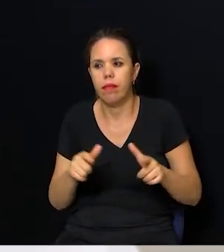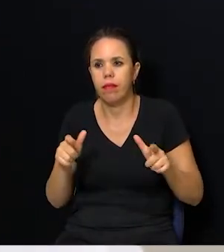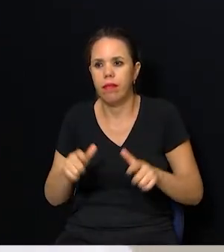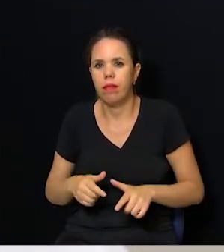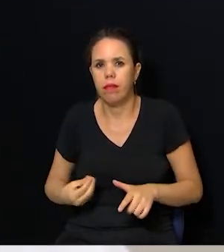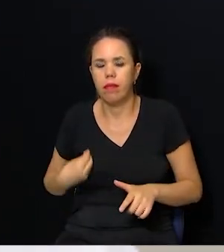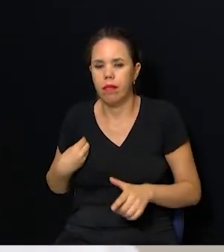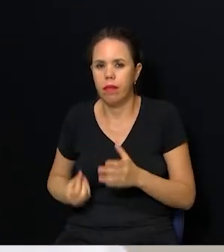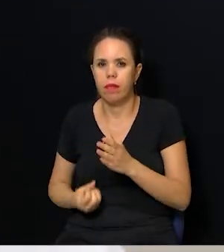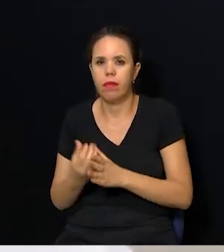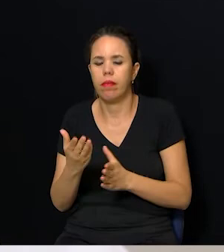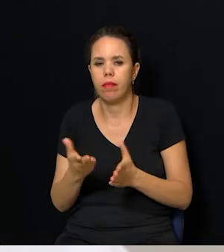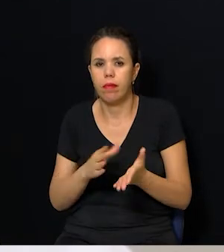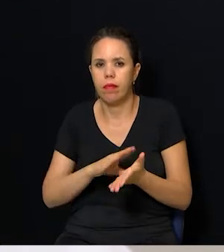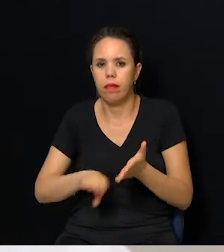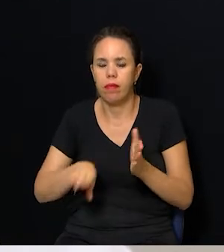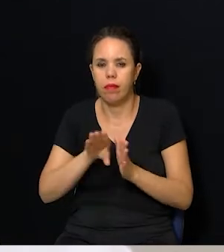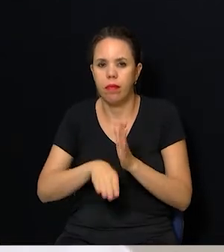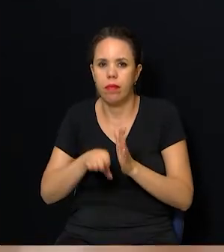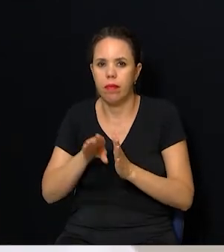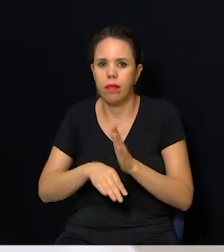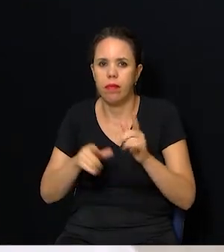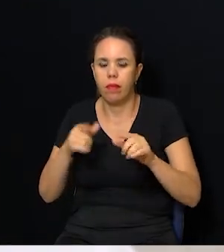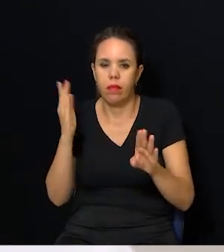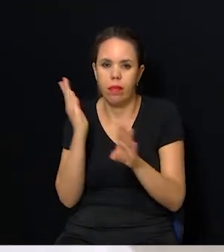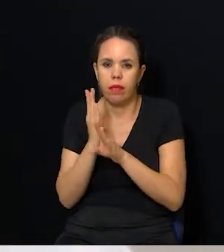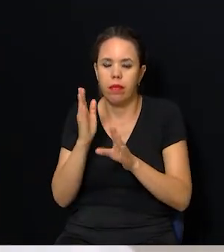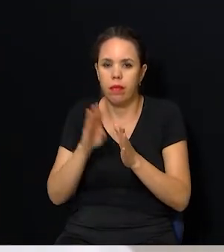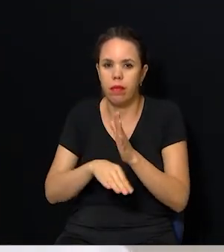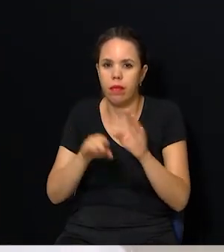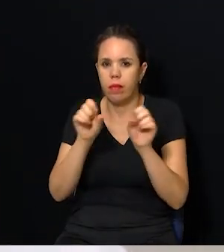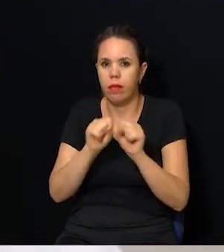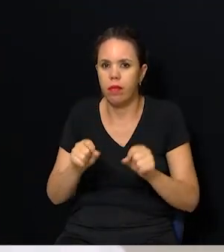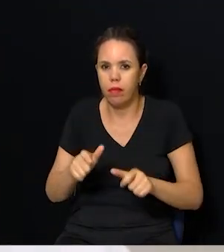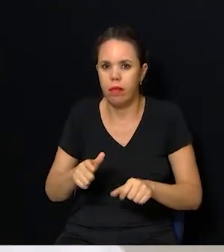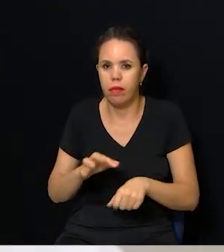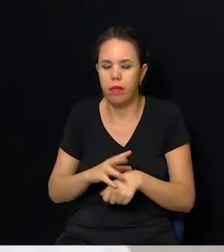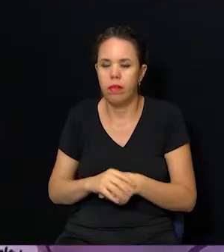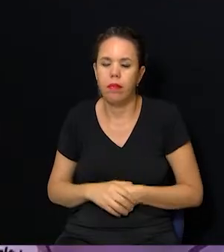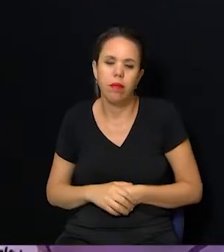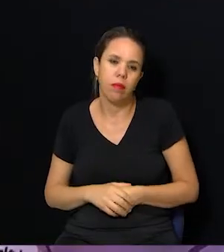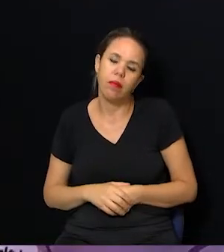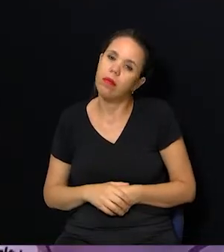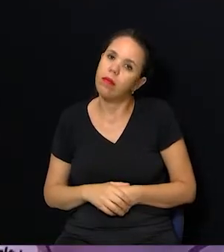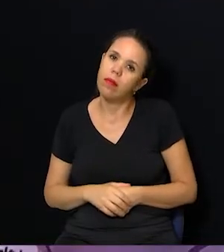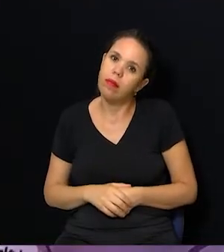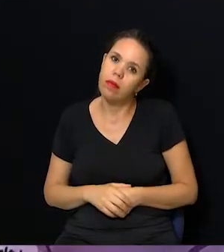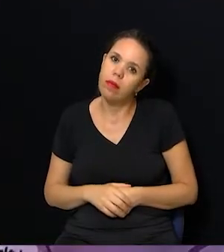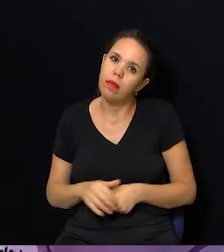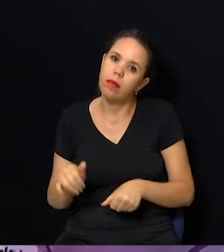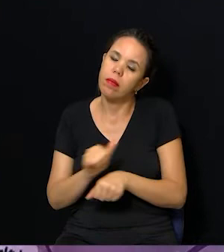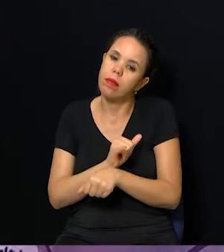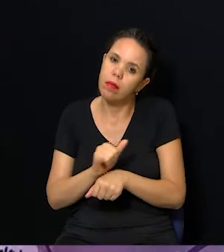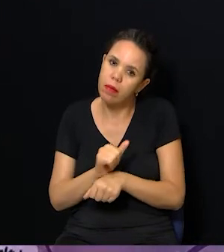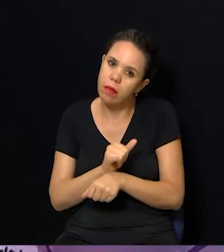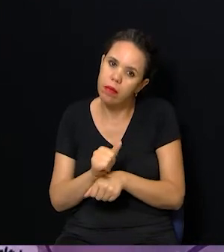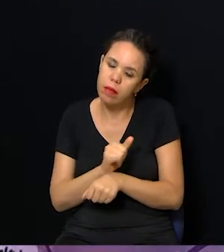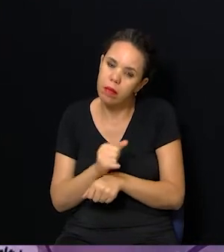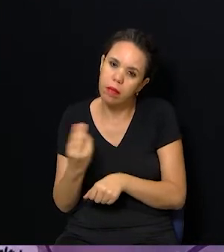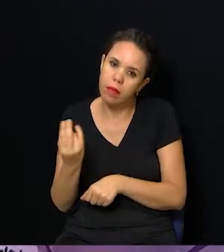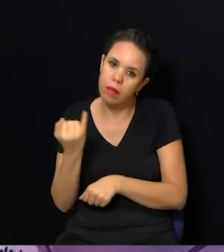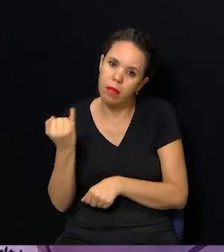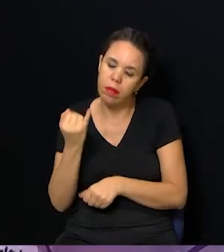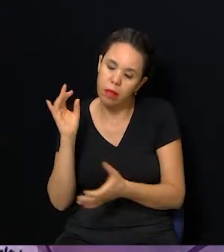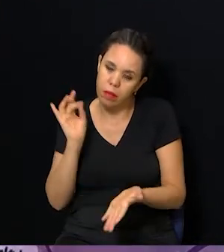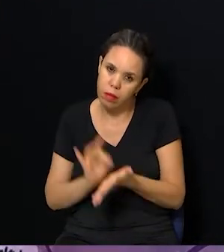nasceu, ou seja, tratamento que vai buscar sistemicamente a doença, né? Então, são estratégias que são úteis e